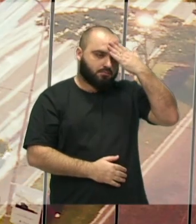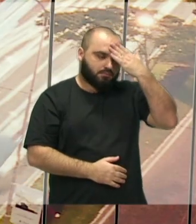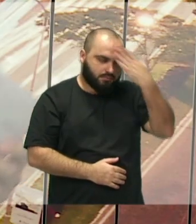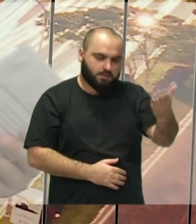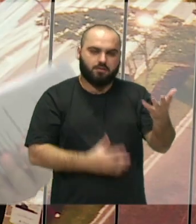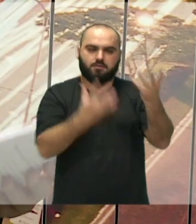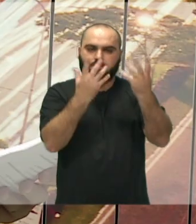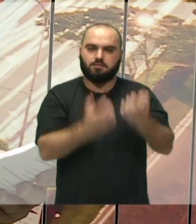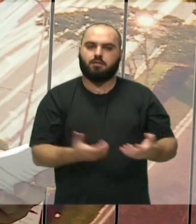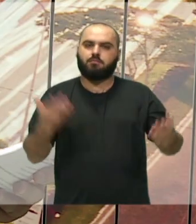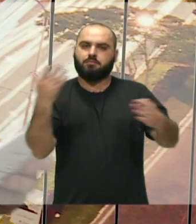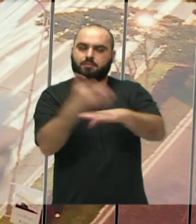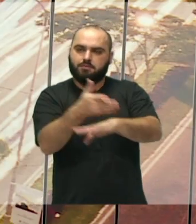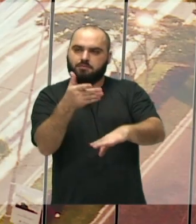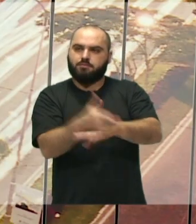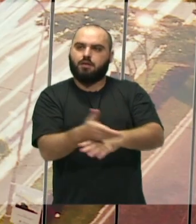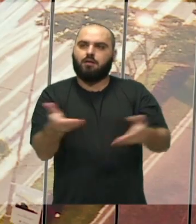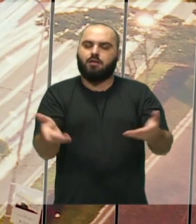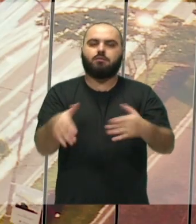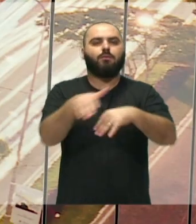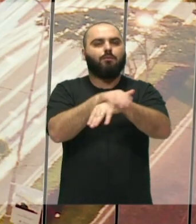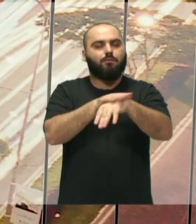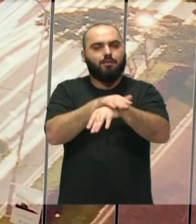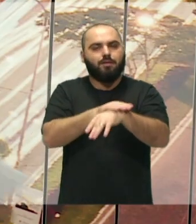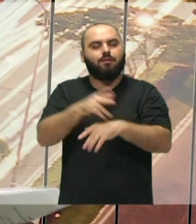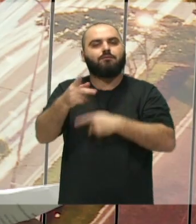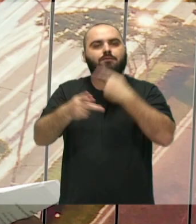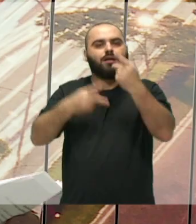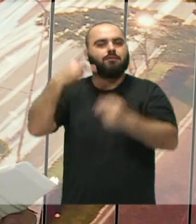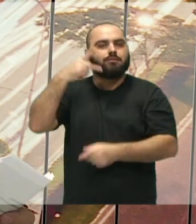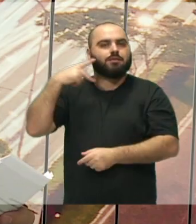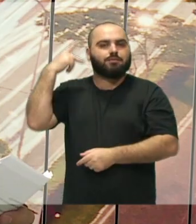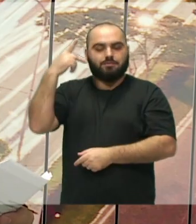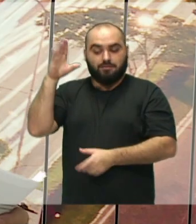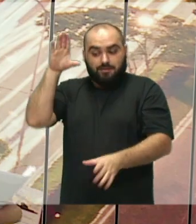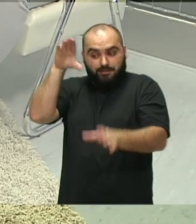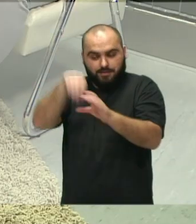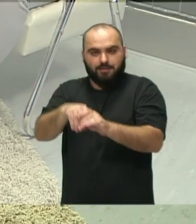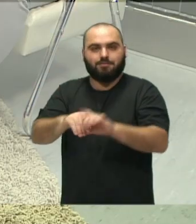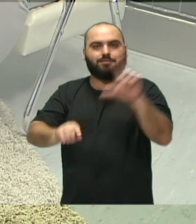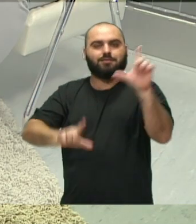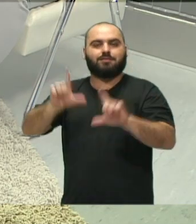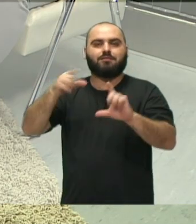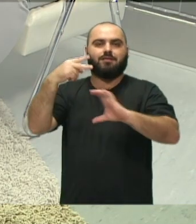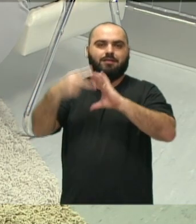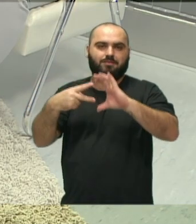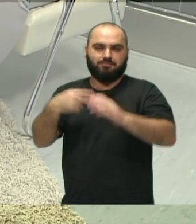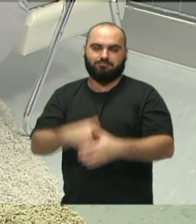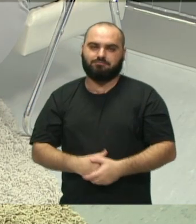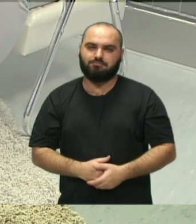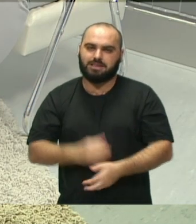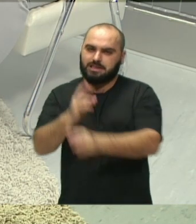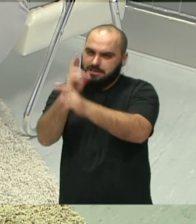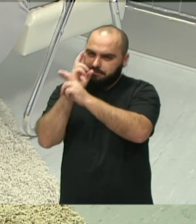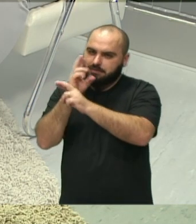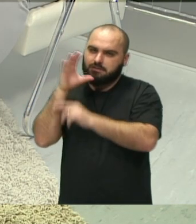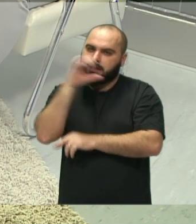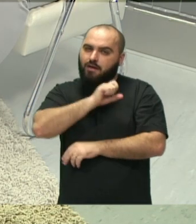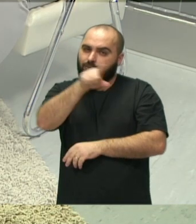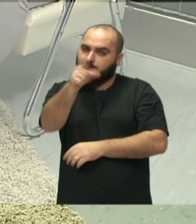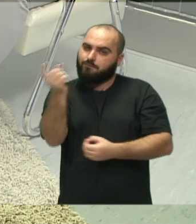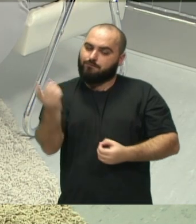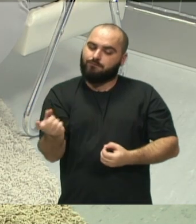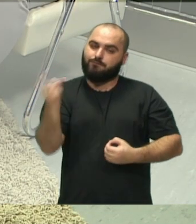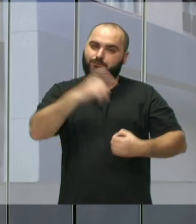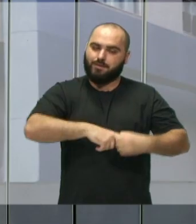aceitar o convite, participar conosco aqui do Fala Vereador, no estúdio da TV Câmara. Esperamos em breve ter a sua presença novamente